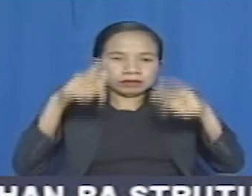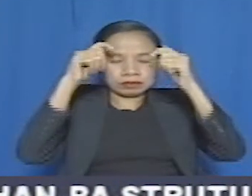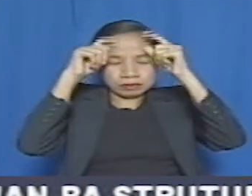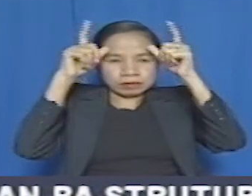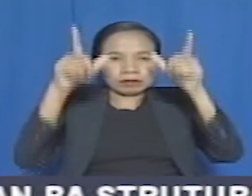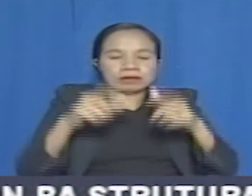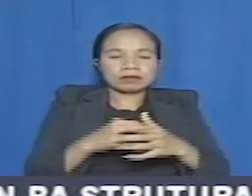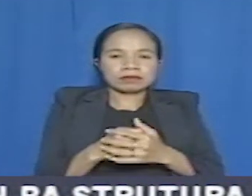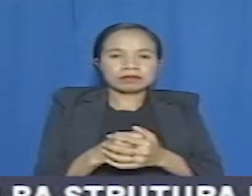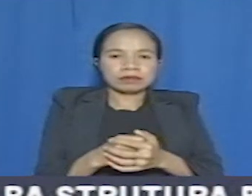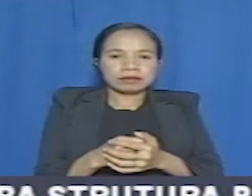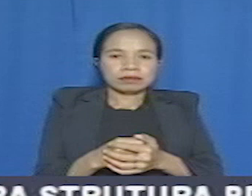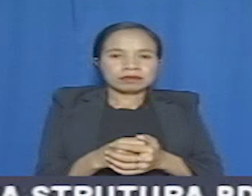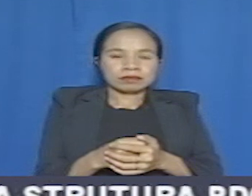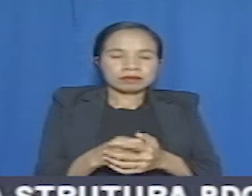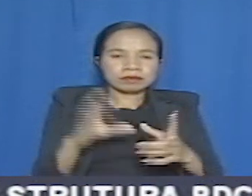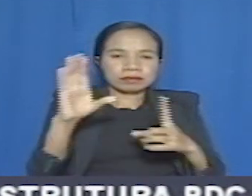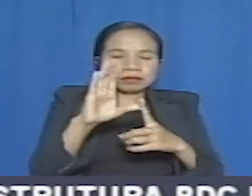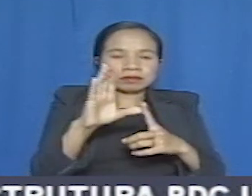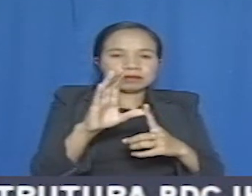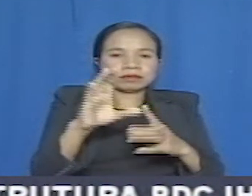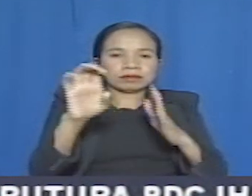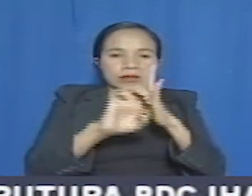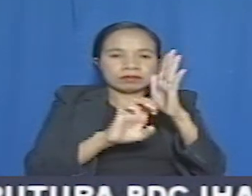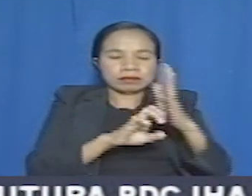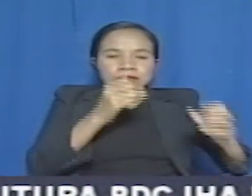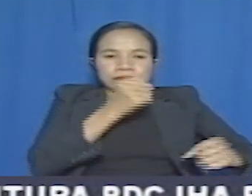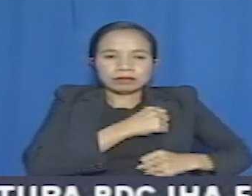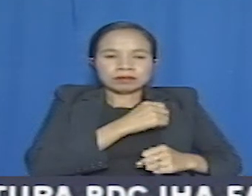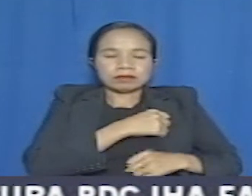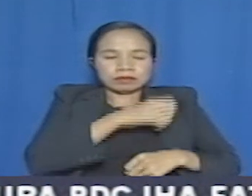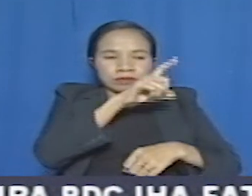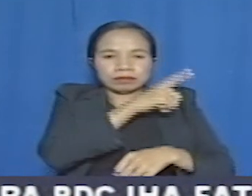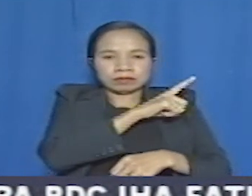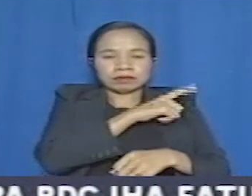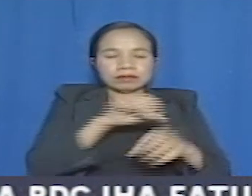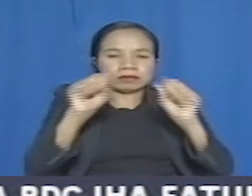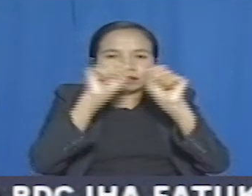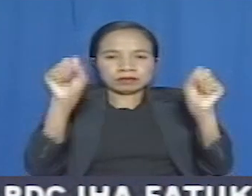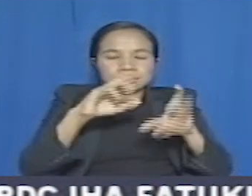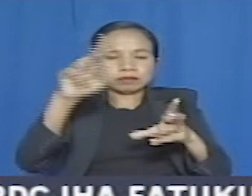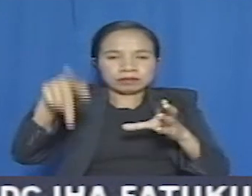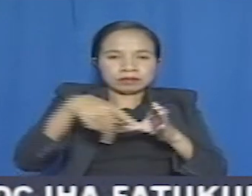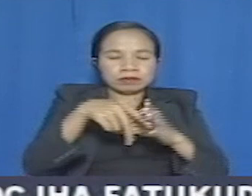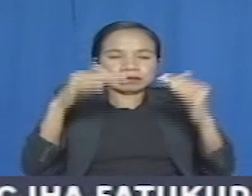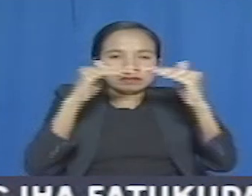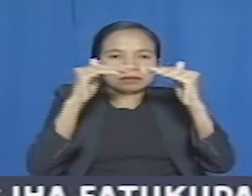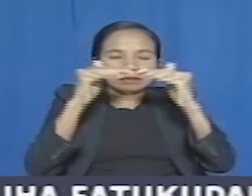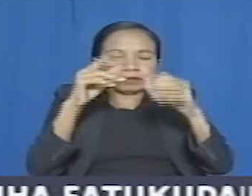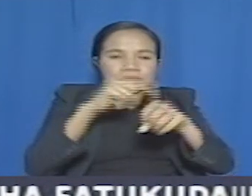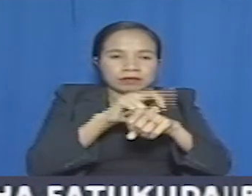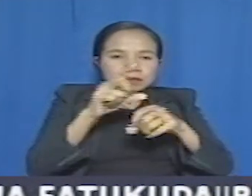Timor-Leste. Chefe Estado Maior General, Tenente General, leran antimur, sábado ne, participa Congresso